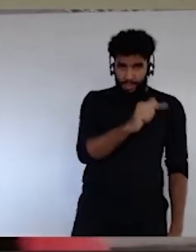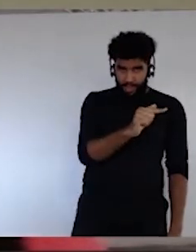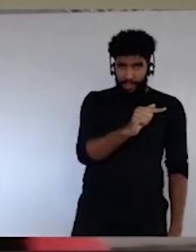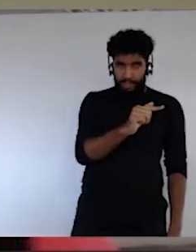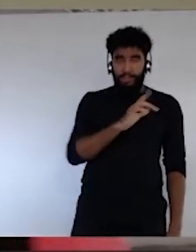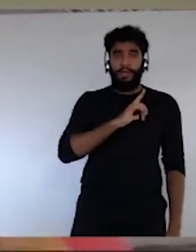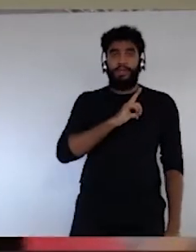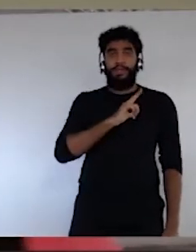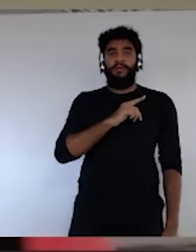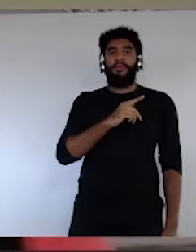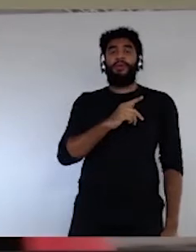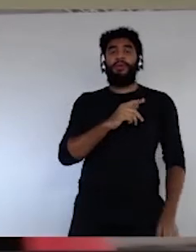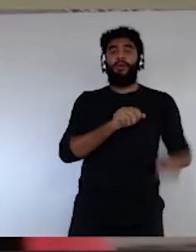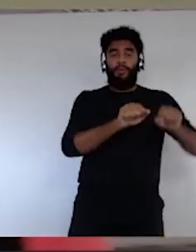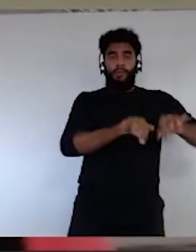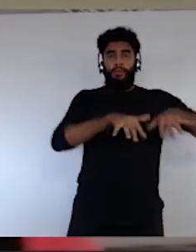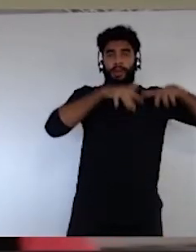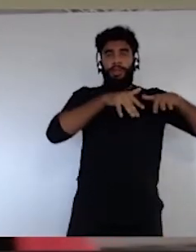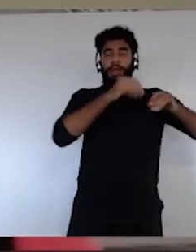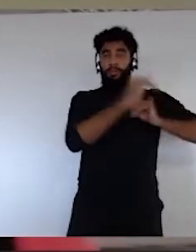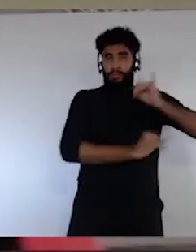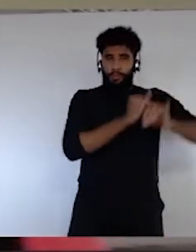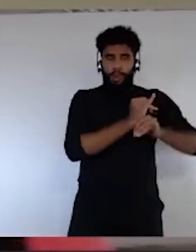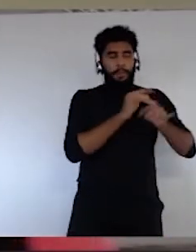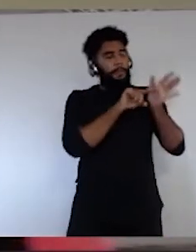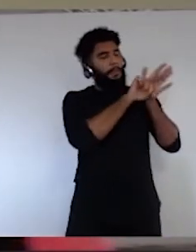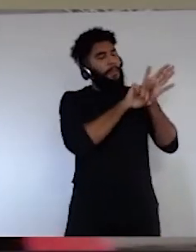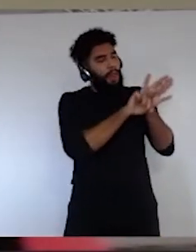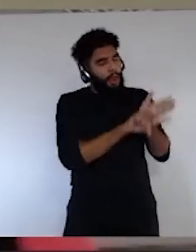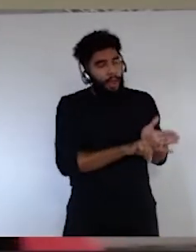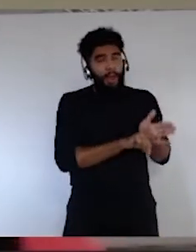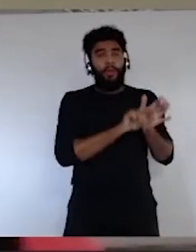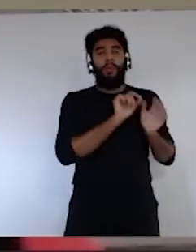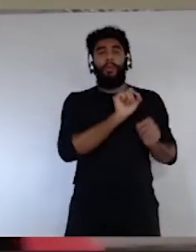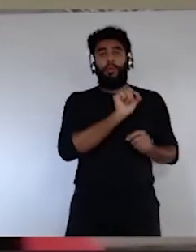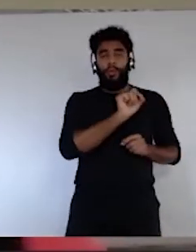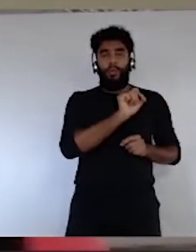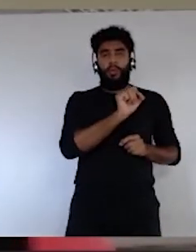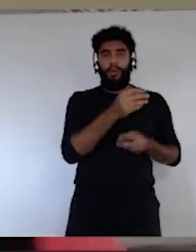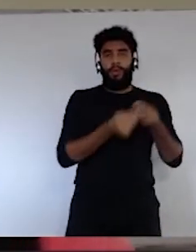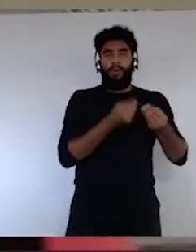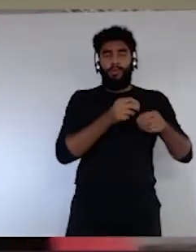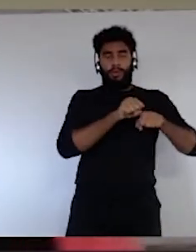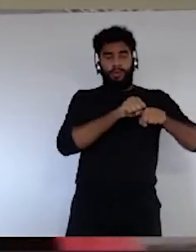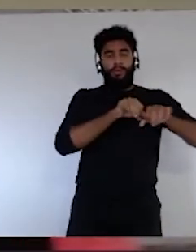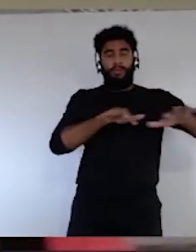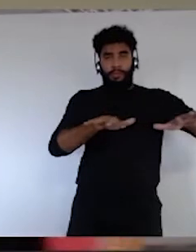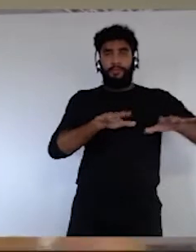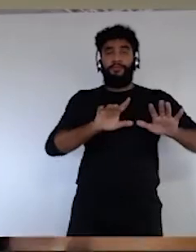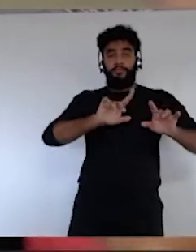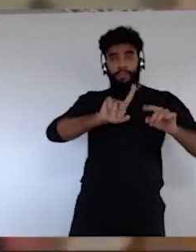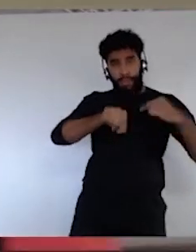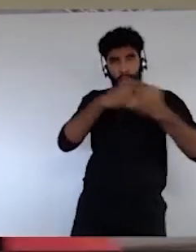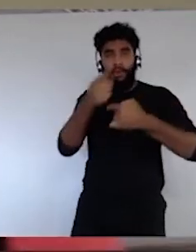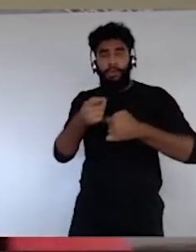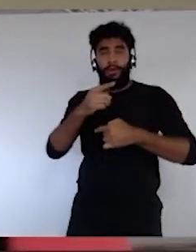plenário virtual para examinar a preliminar de repercussão geral. Depois,